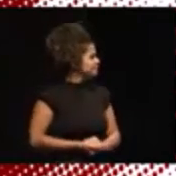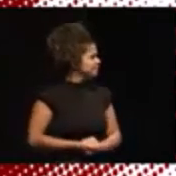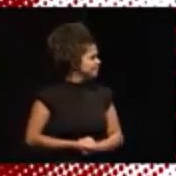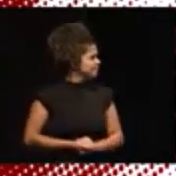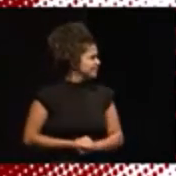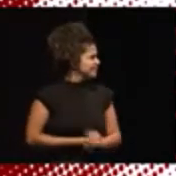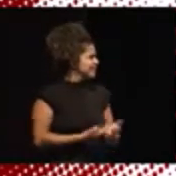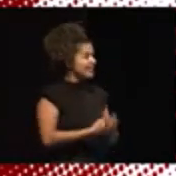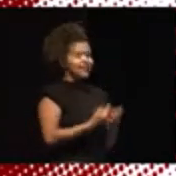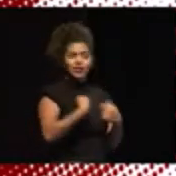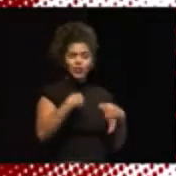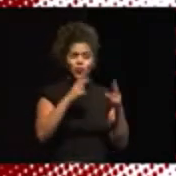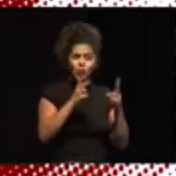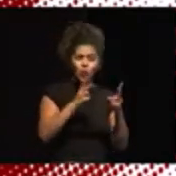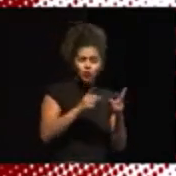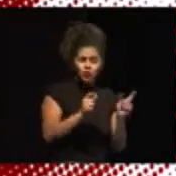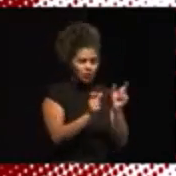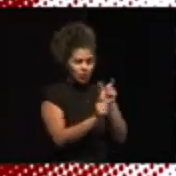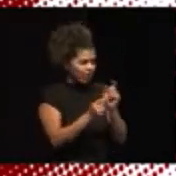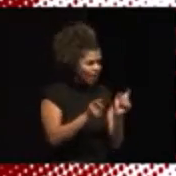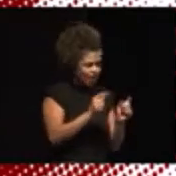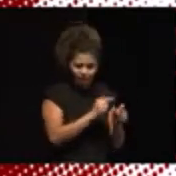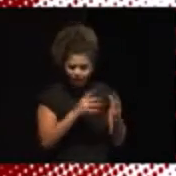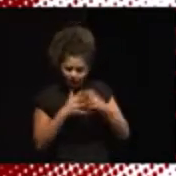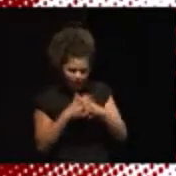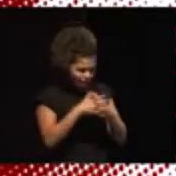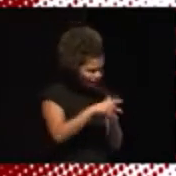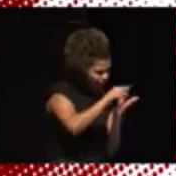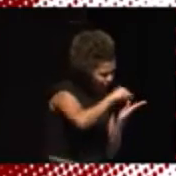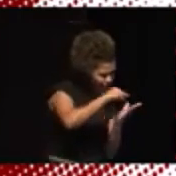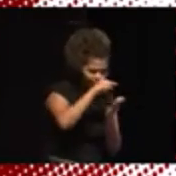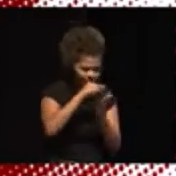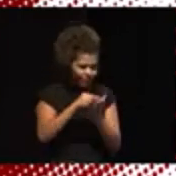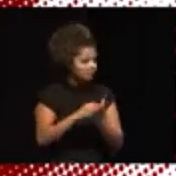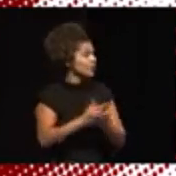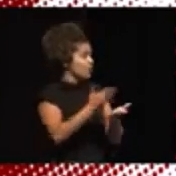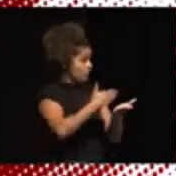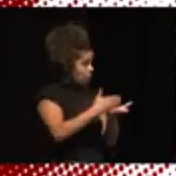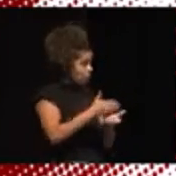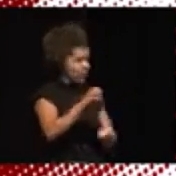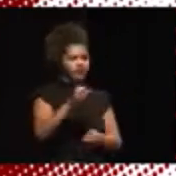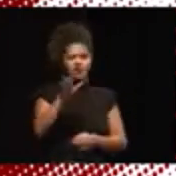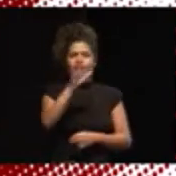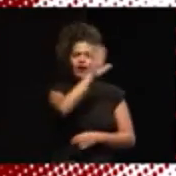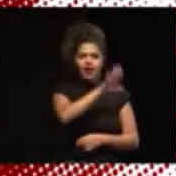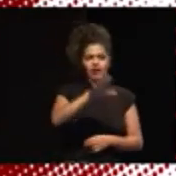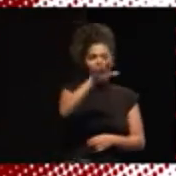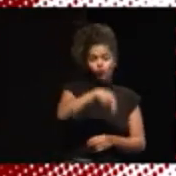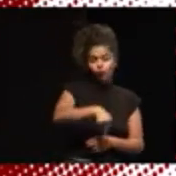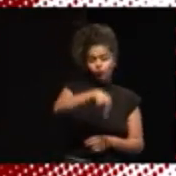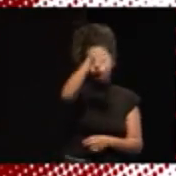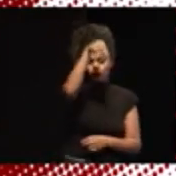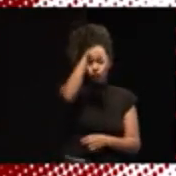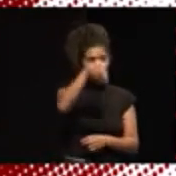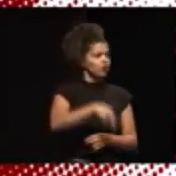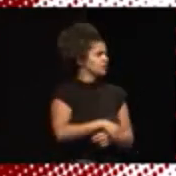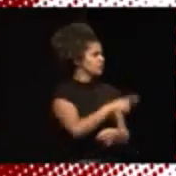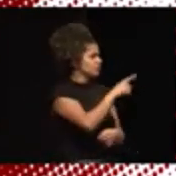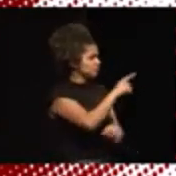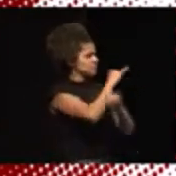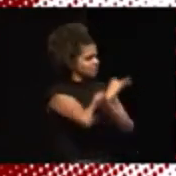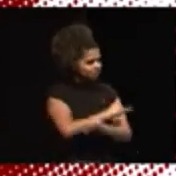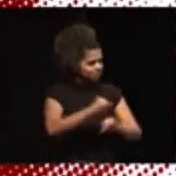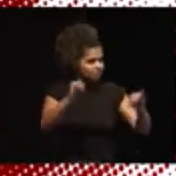Continuo tapando verdinho aqui. Começamos pela região Norte. Henrique, por favor, faça o anúncio. Que rufem